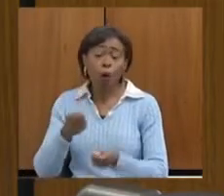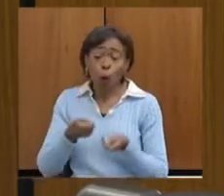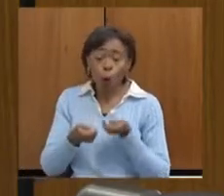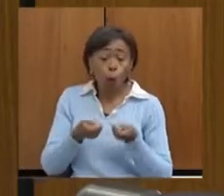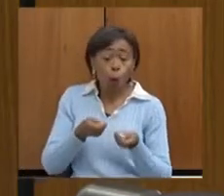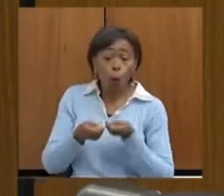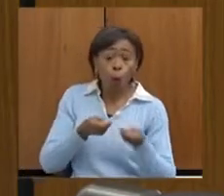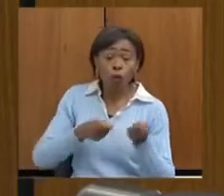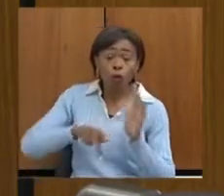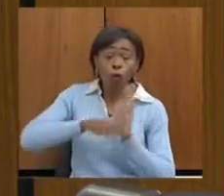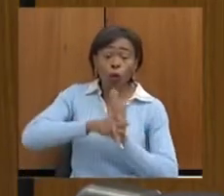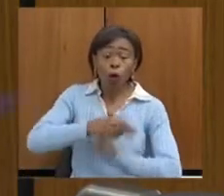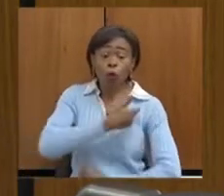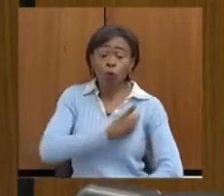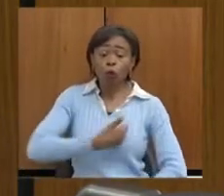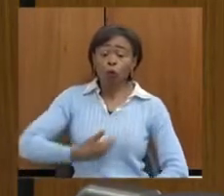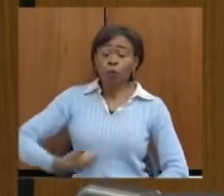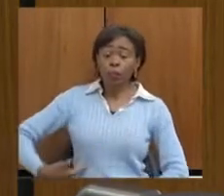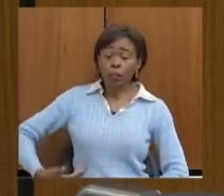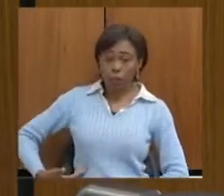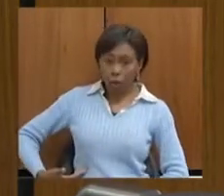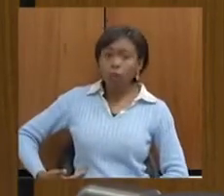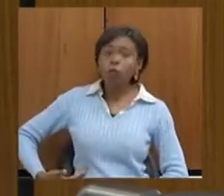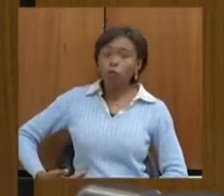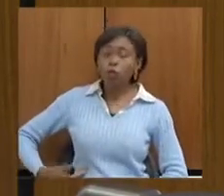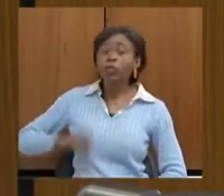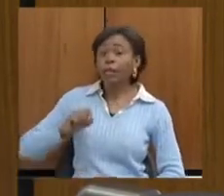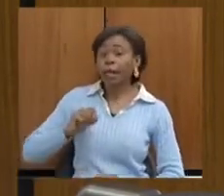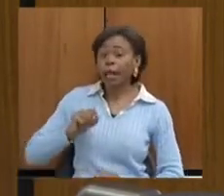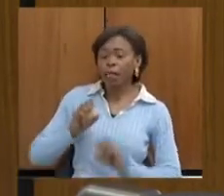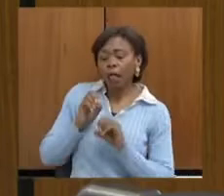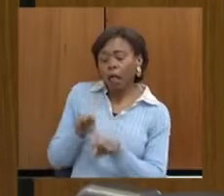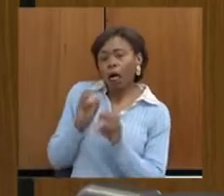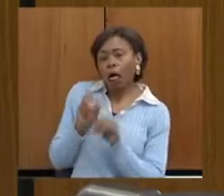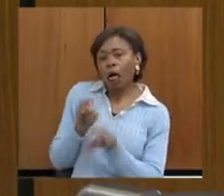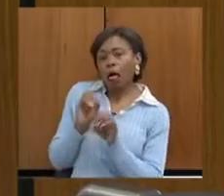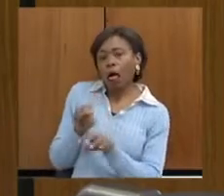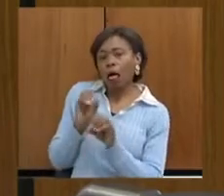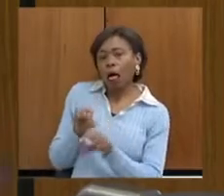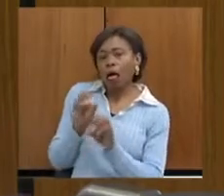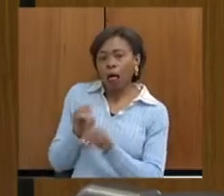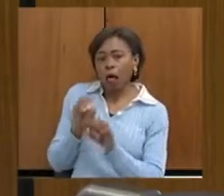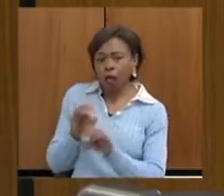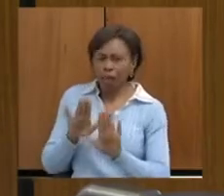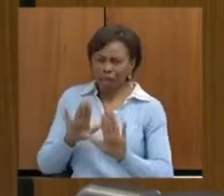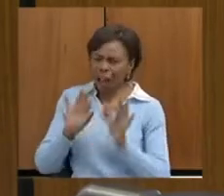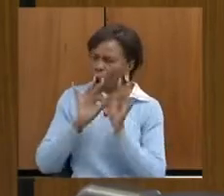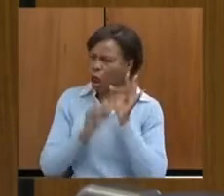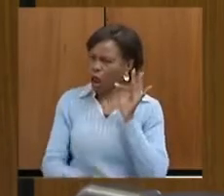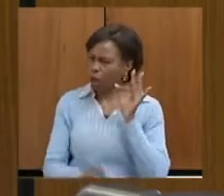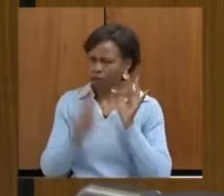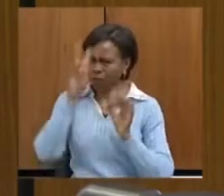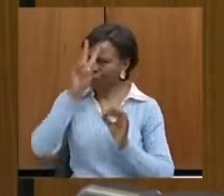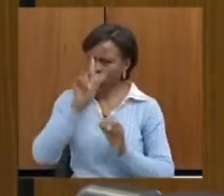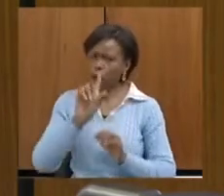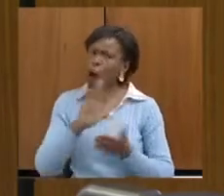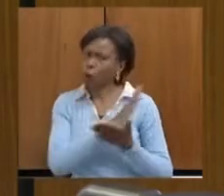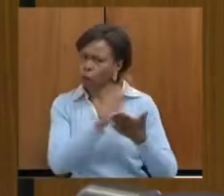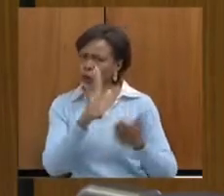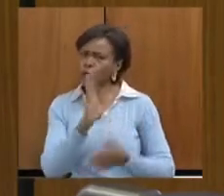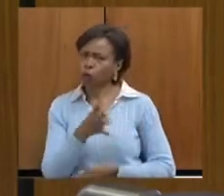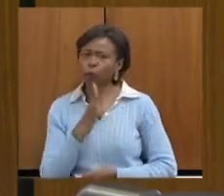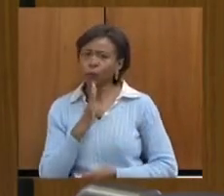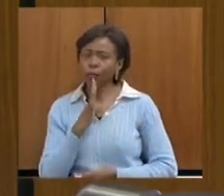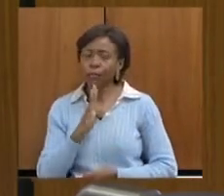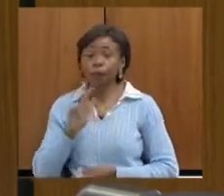e de serem catequizados E aí vai eu não vou prolongar muito a história né porque é um pouco de conhece né